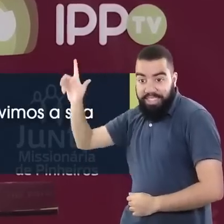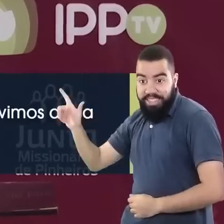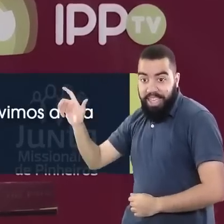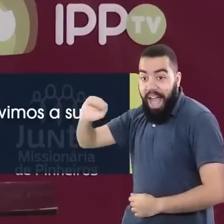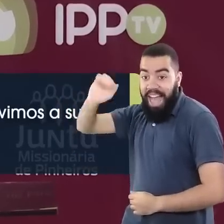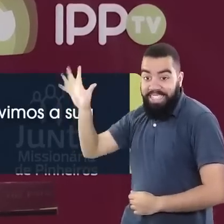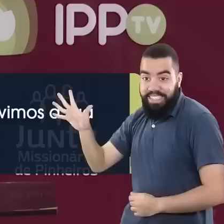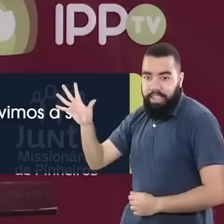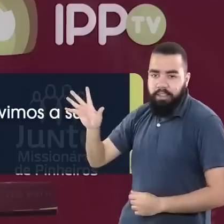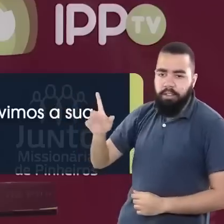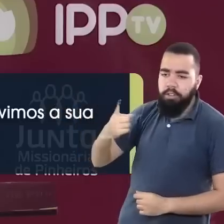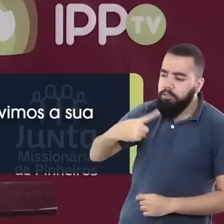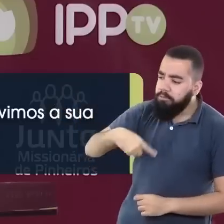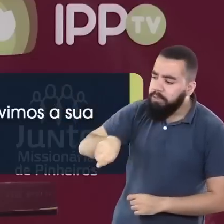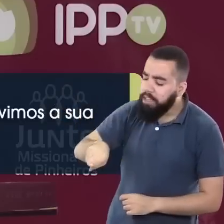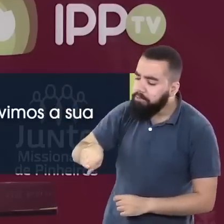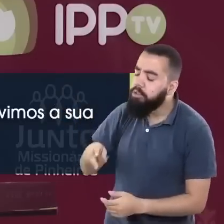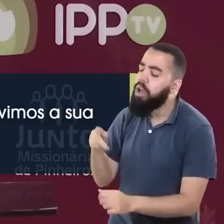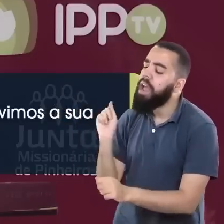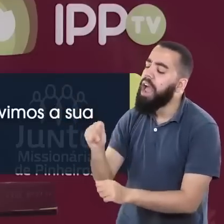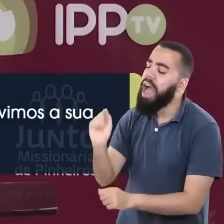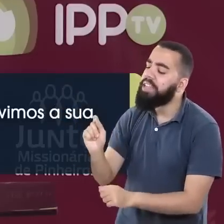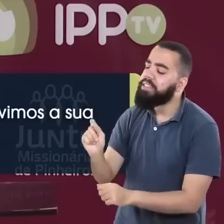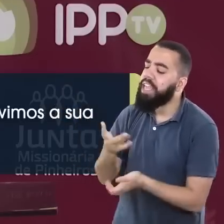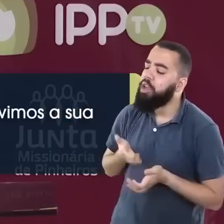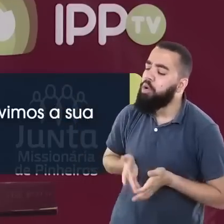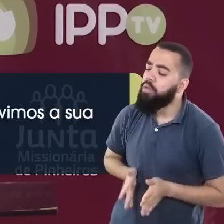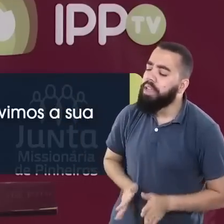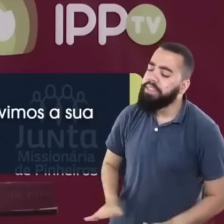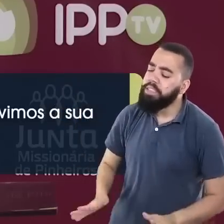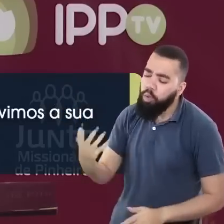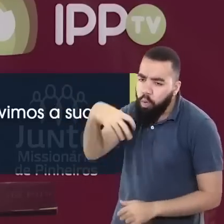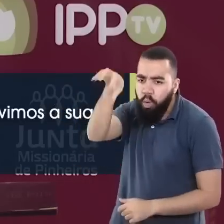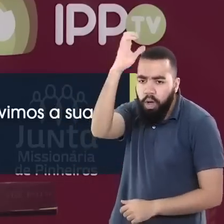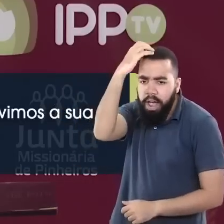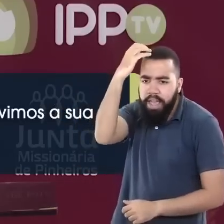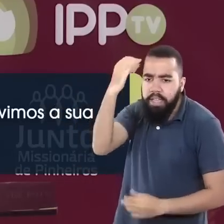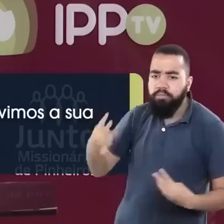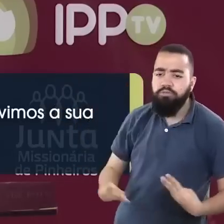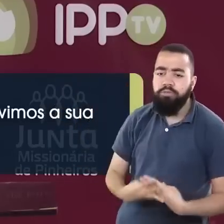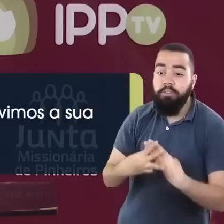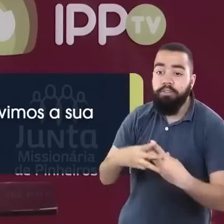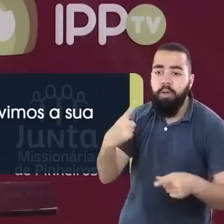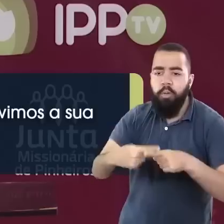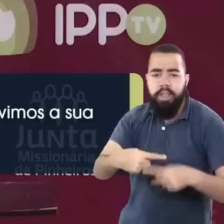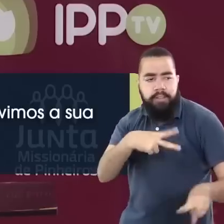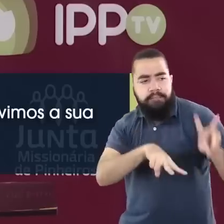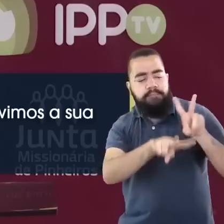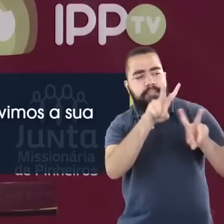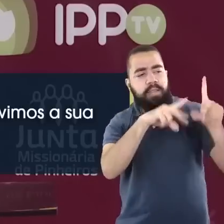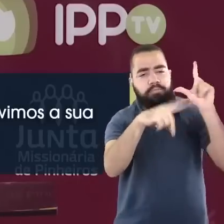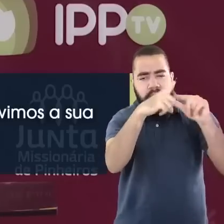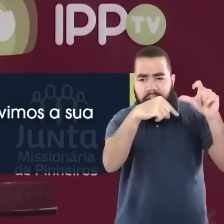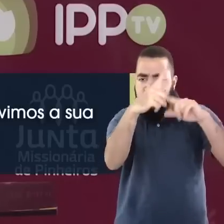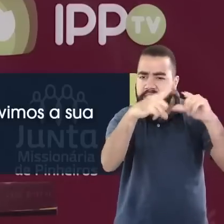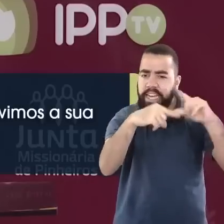está o recém-nascido Rei dos Judeus porque Vimos a sua estrela no Oriente